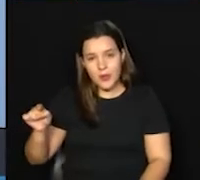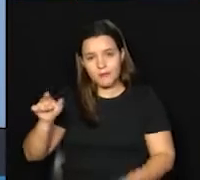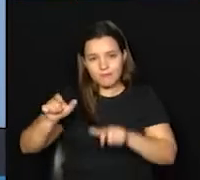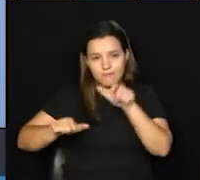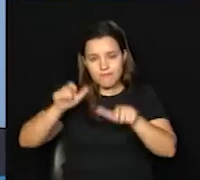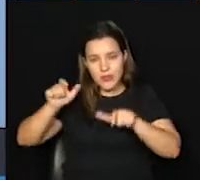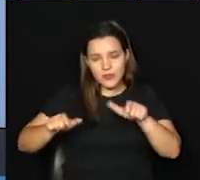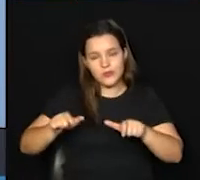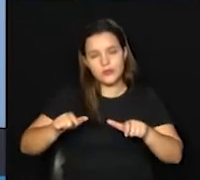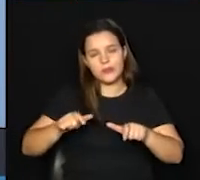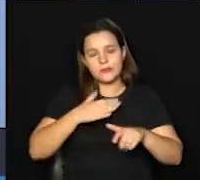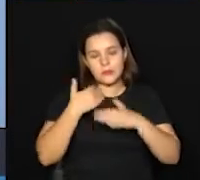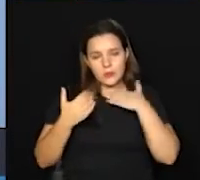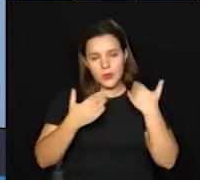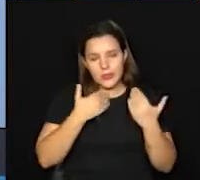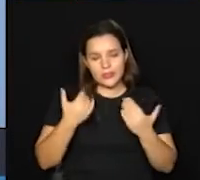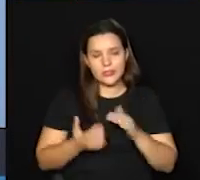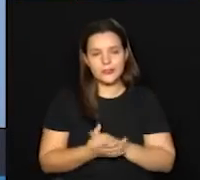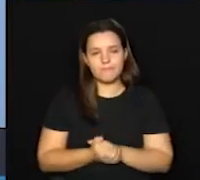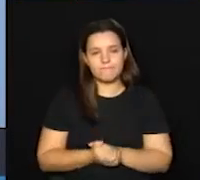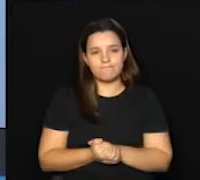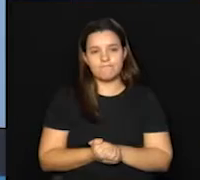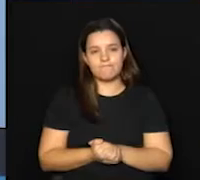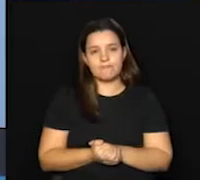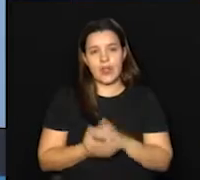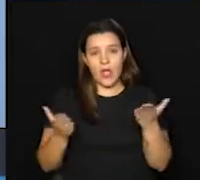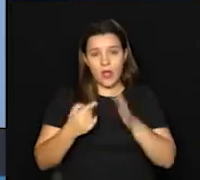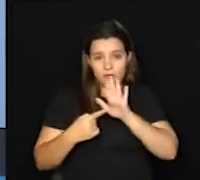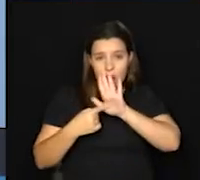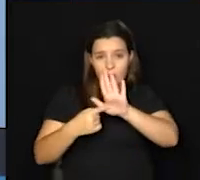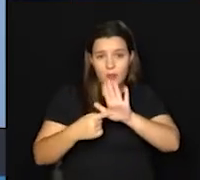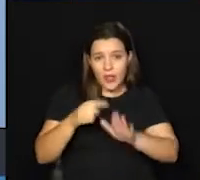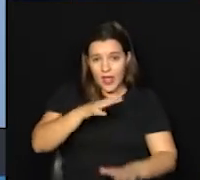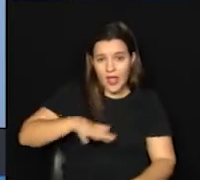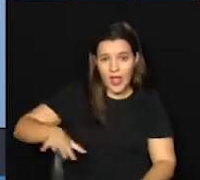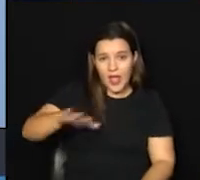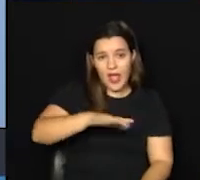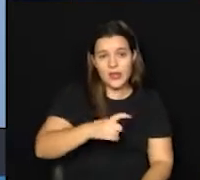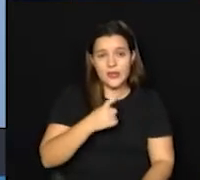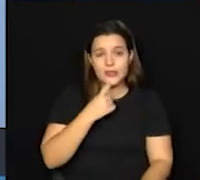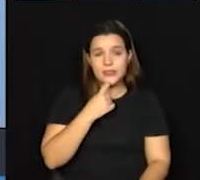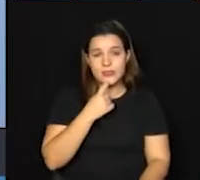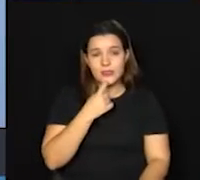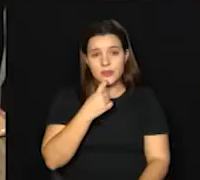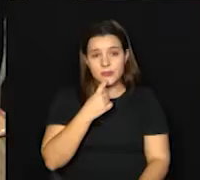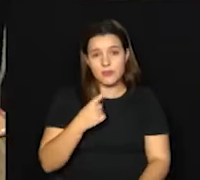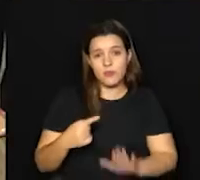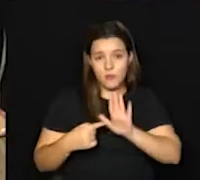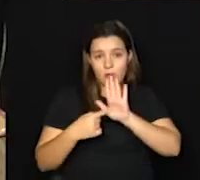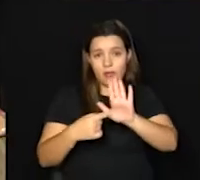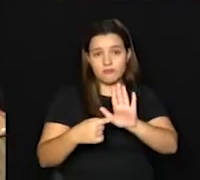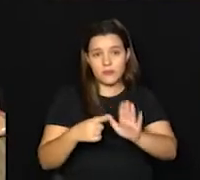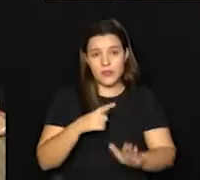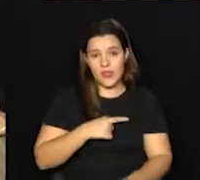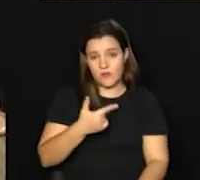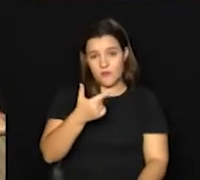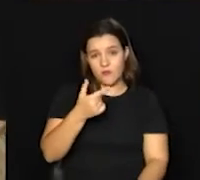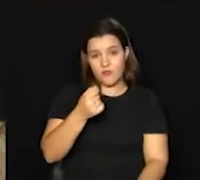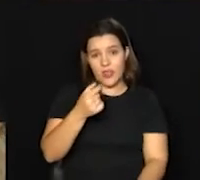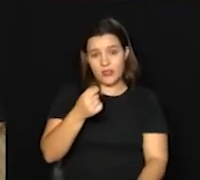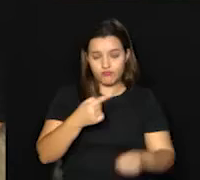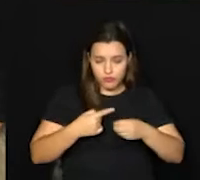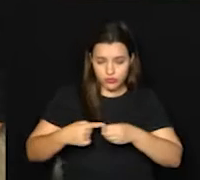36.490 óbitos. Agora a gente vai falar um pouquinho da região metropolitana de Campinas, que compreende 20 cidades. Olha só.